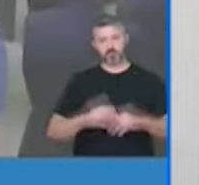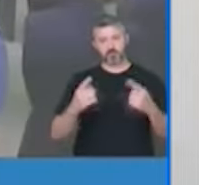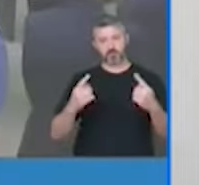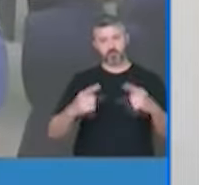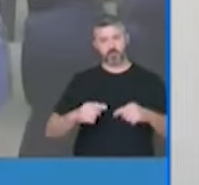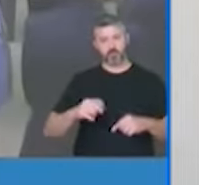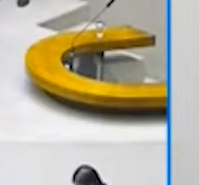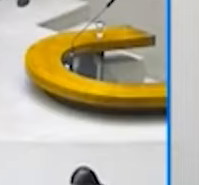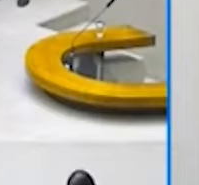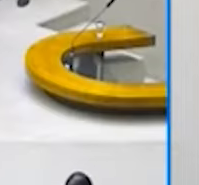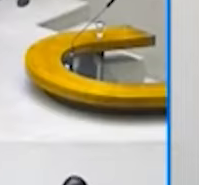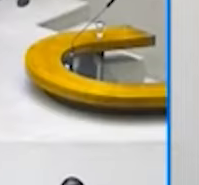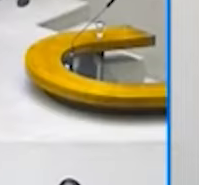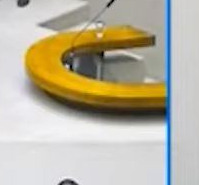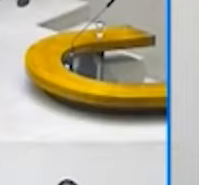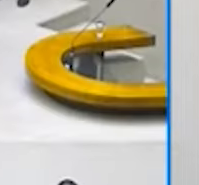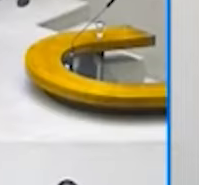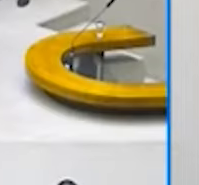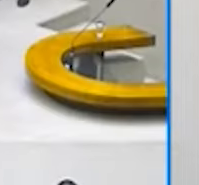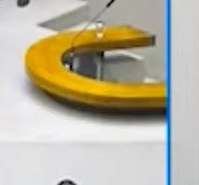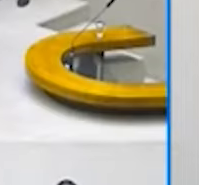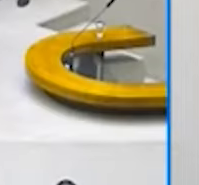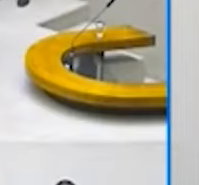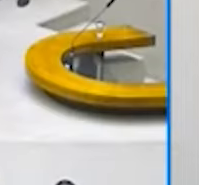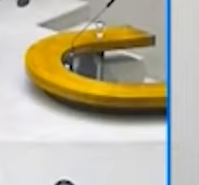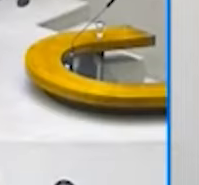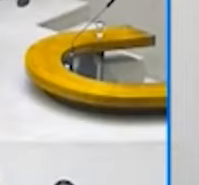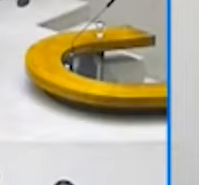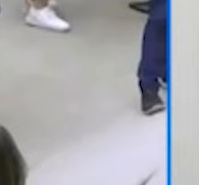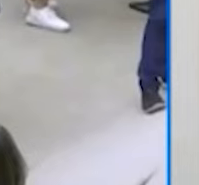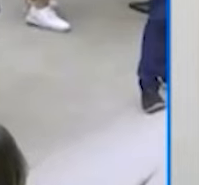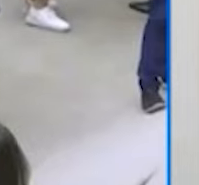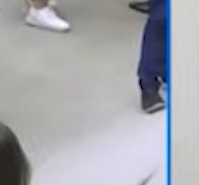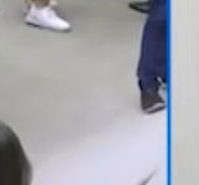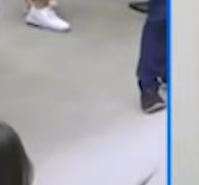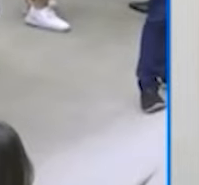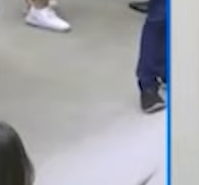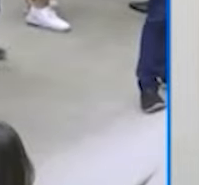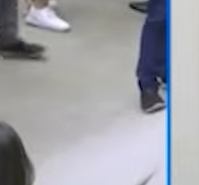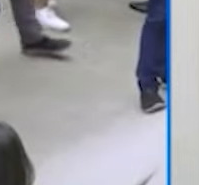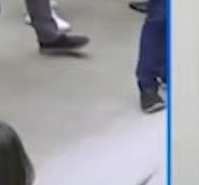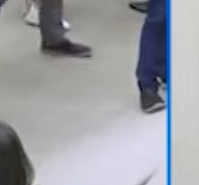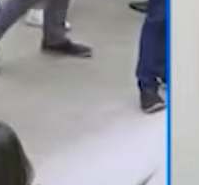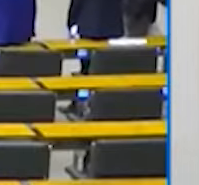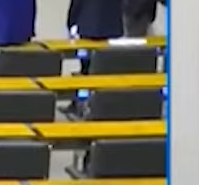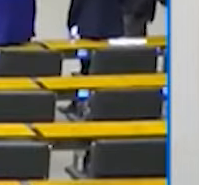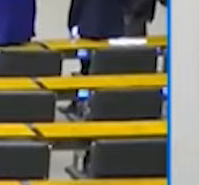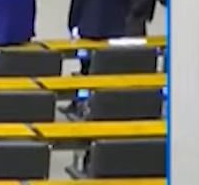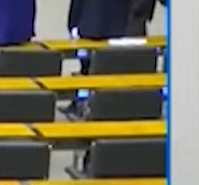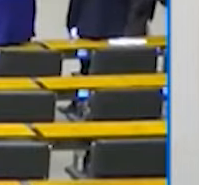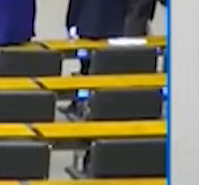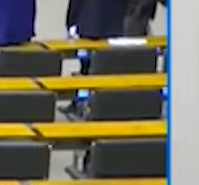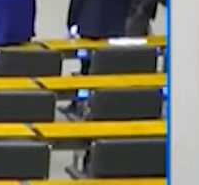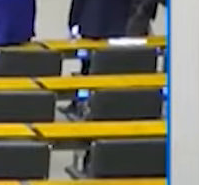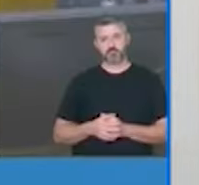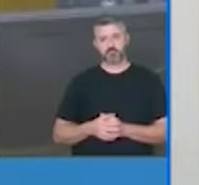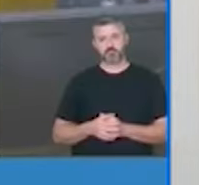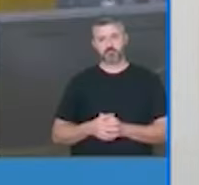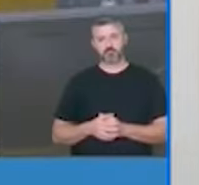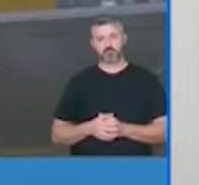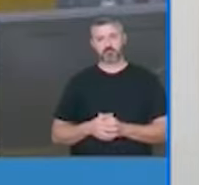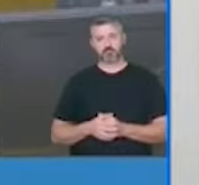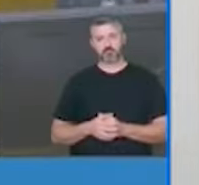crimes de estupro são contra meninas vulneráveis de até 13 anos. Agora, se essa menina. E mais, 68% desses casos, a vítima